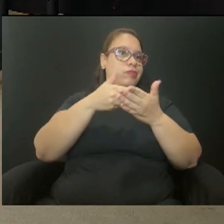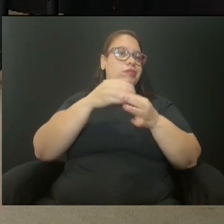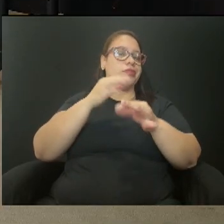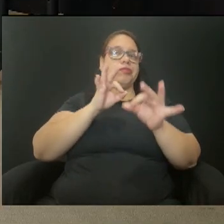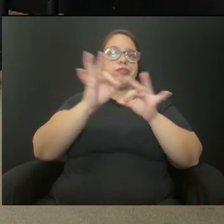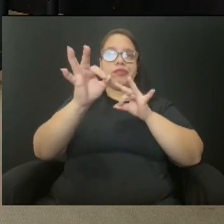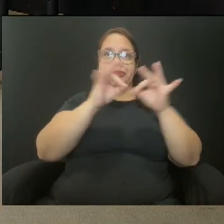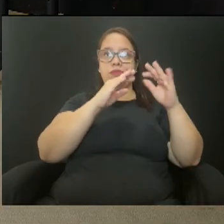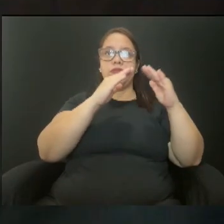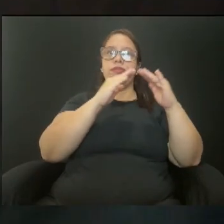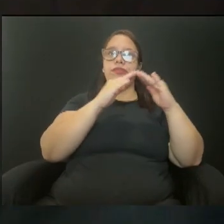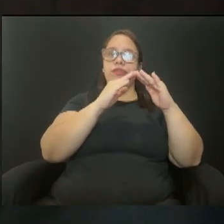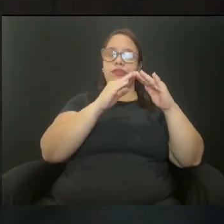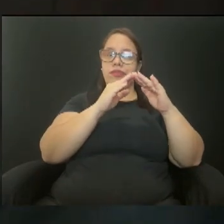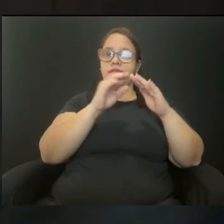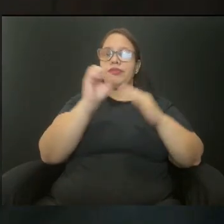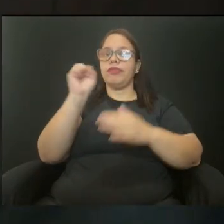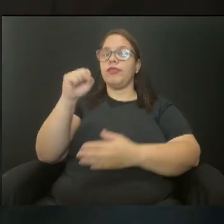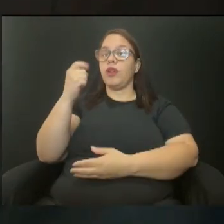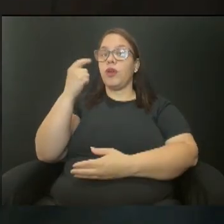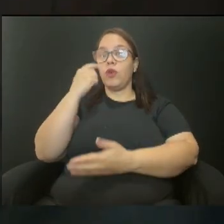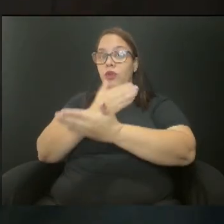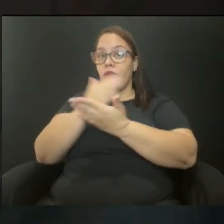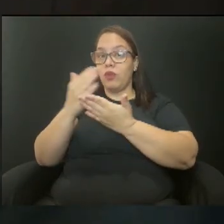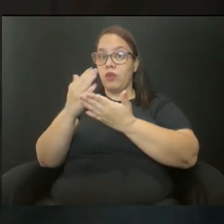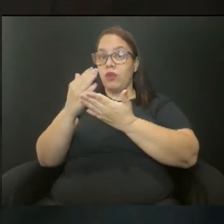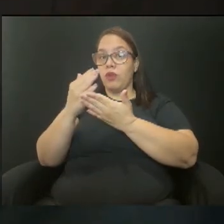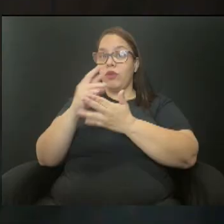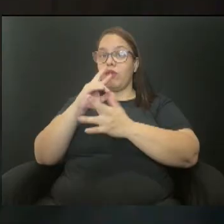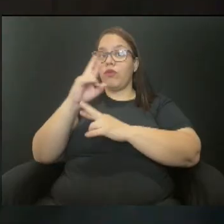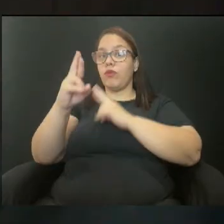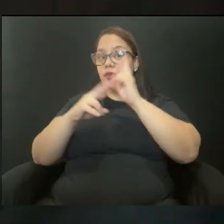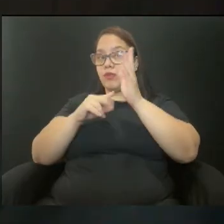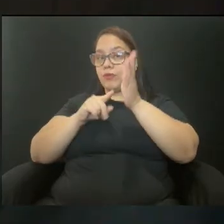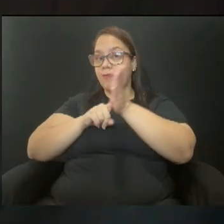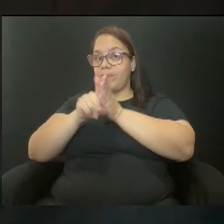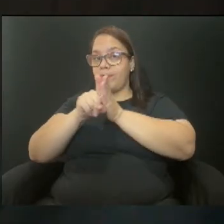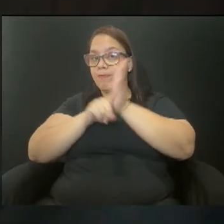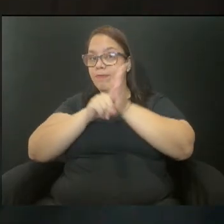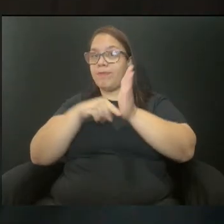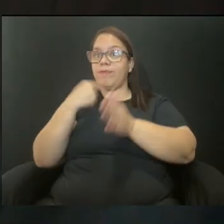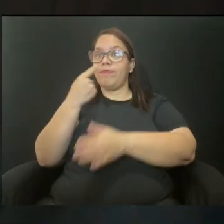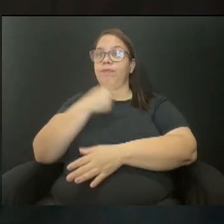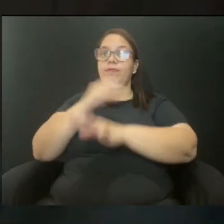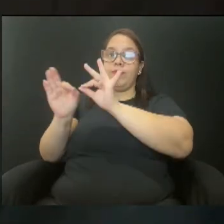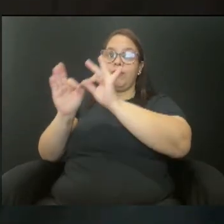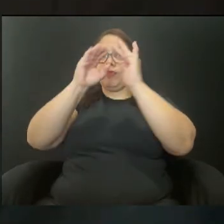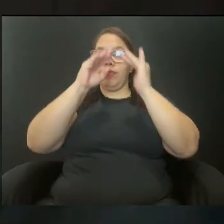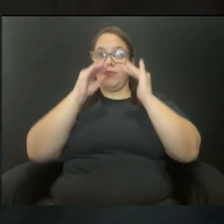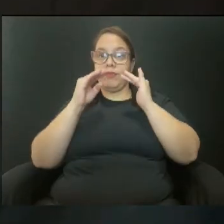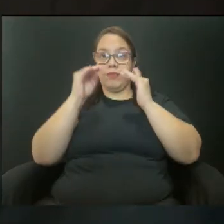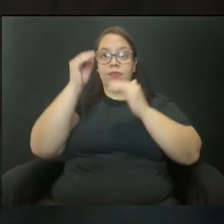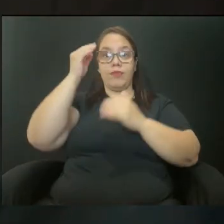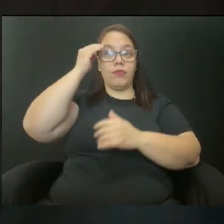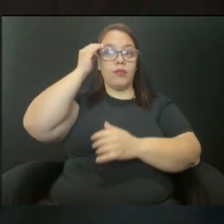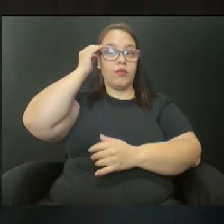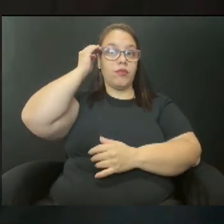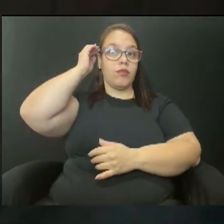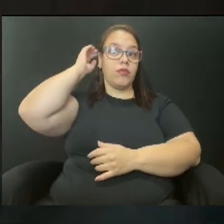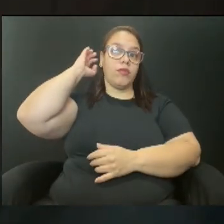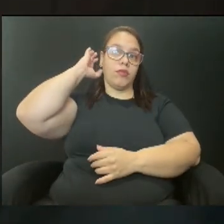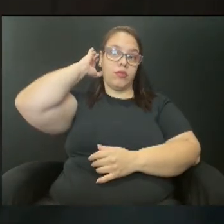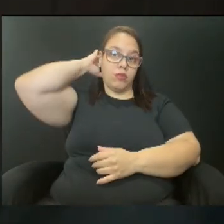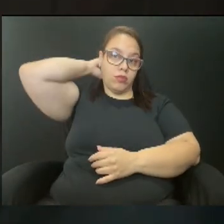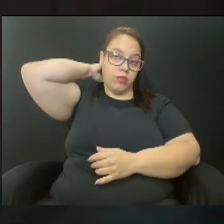Tá certo, olha, e a partir de agora nós vamos às perguntas dos nossos telespectadores. Eu vou pedir para a produção já passar